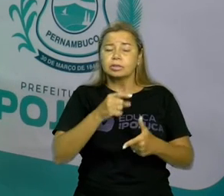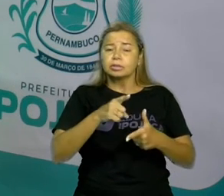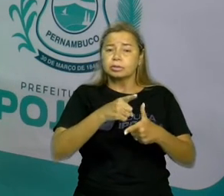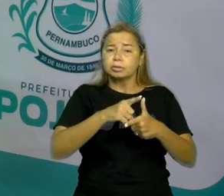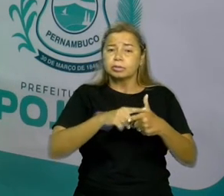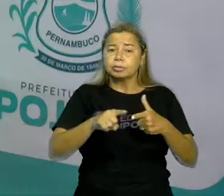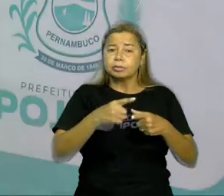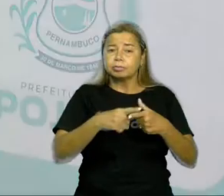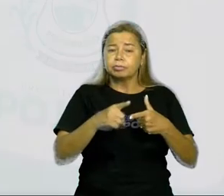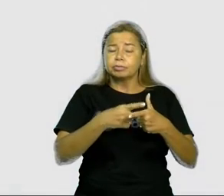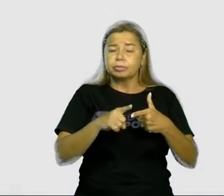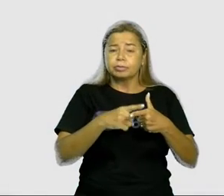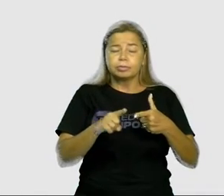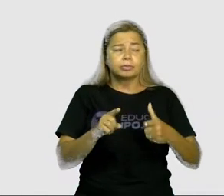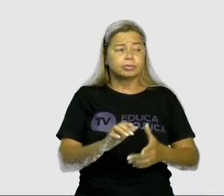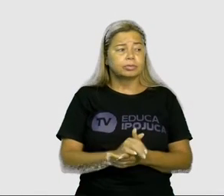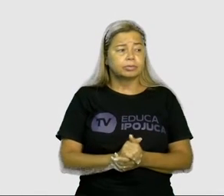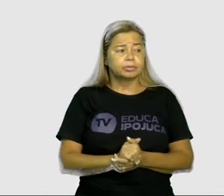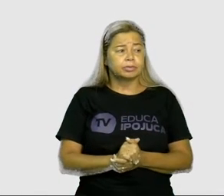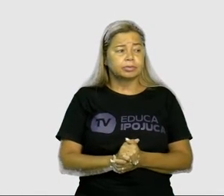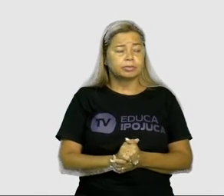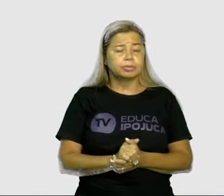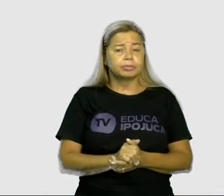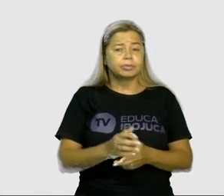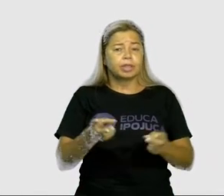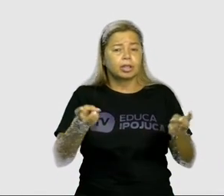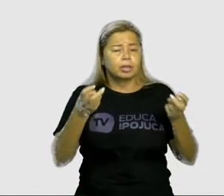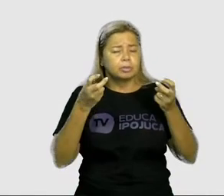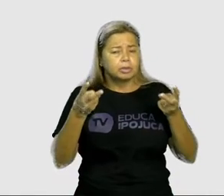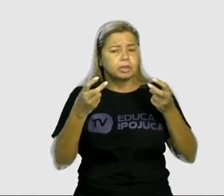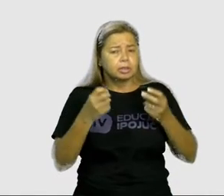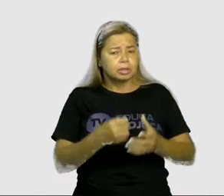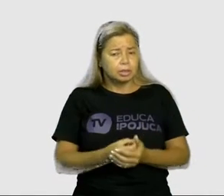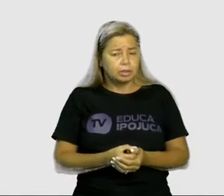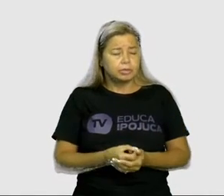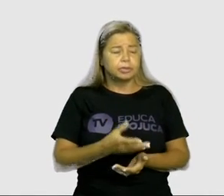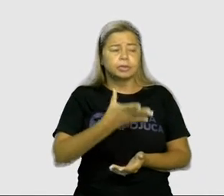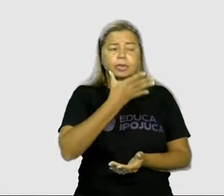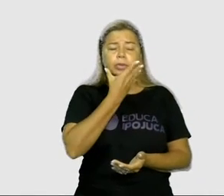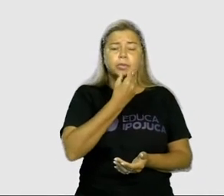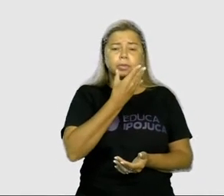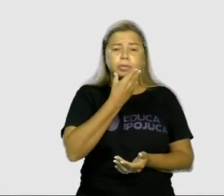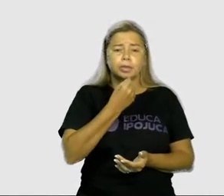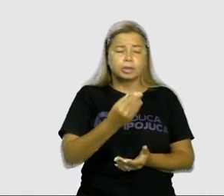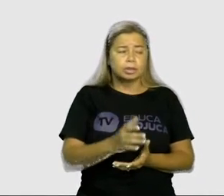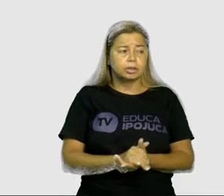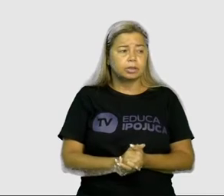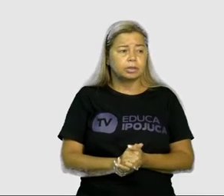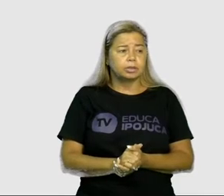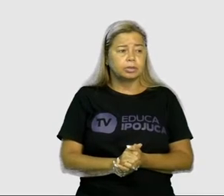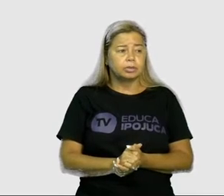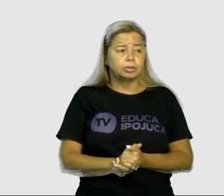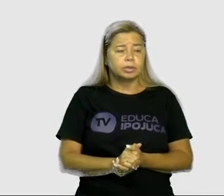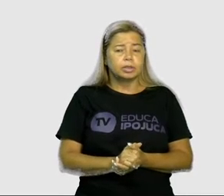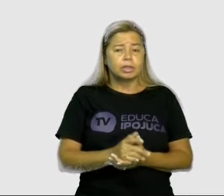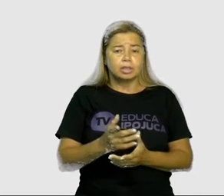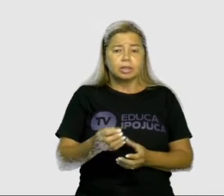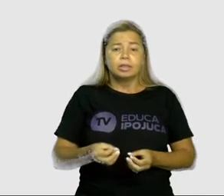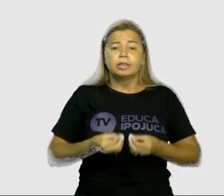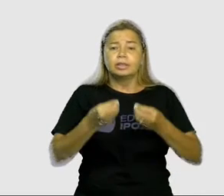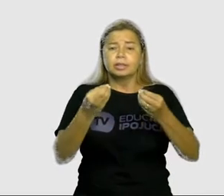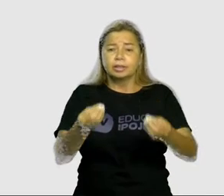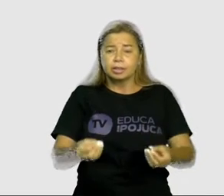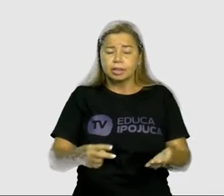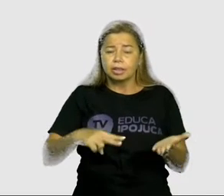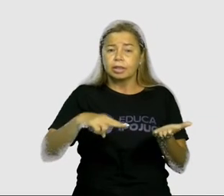observado por cada um de nós. Aí temos aí, Henrique é um entregador, né, da pizzaria